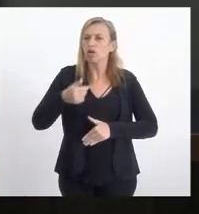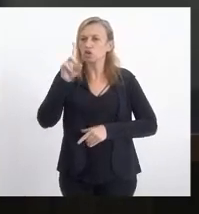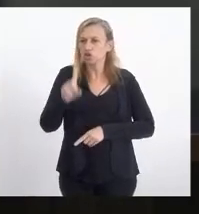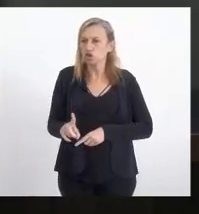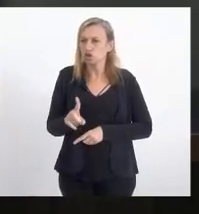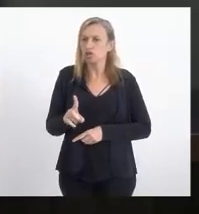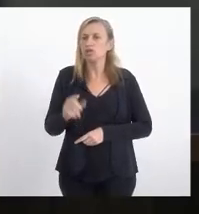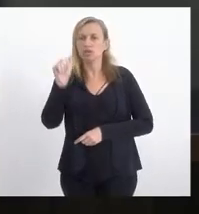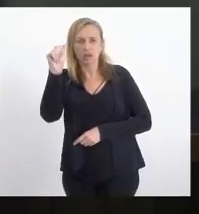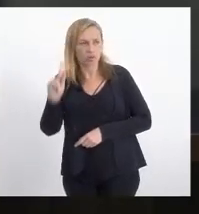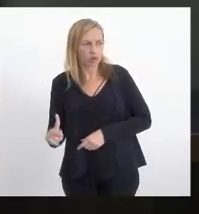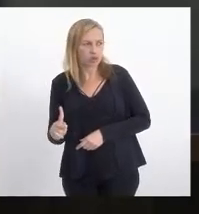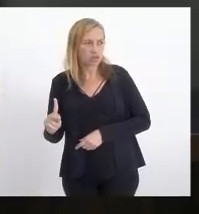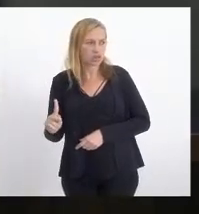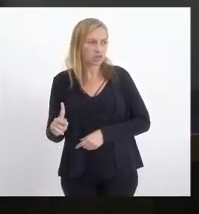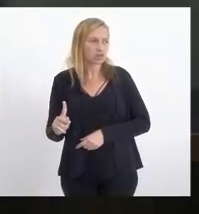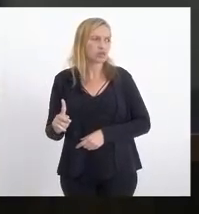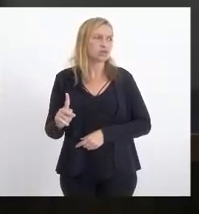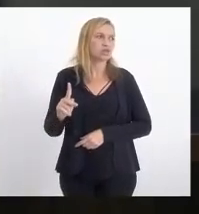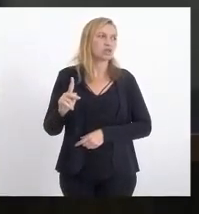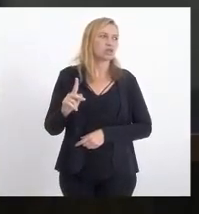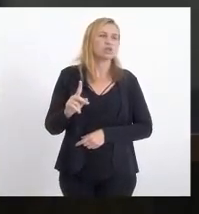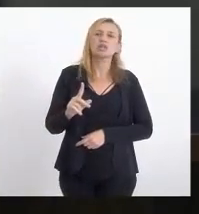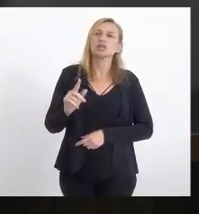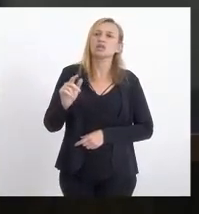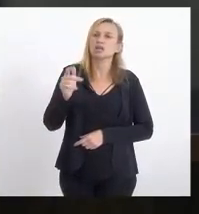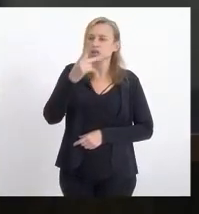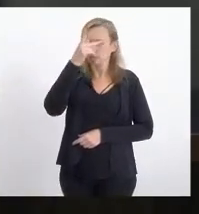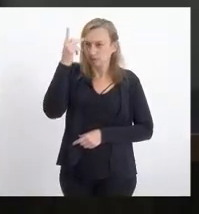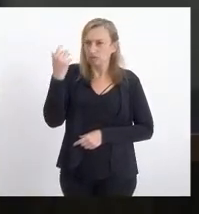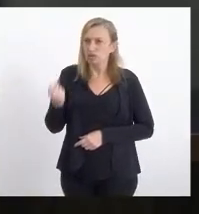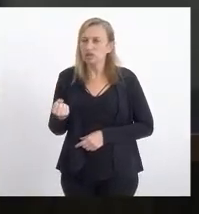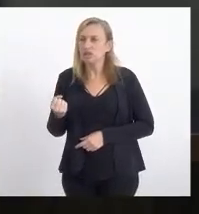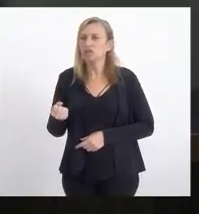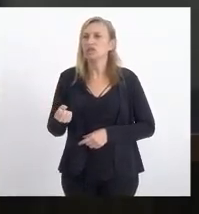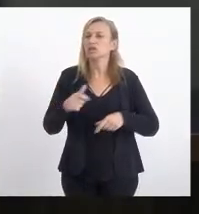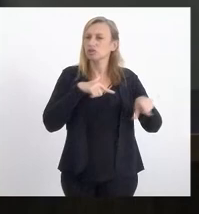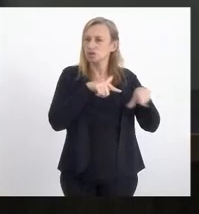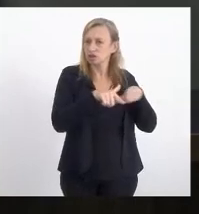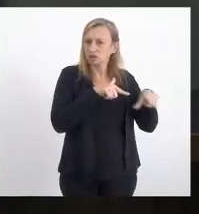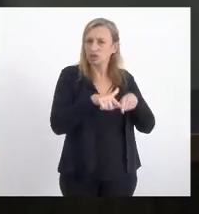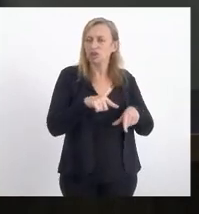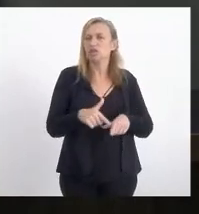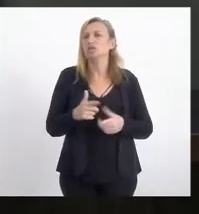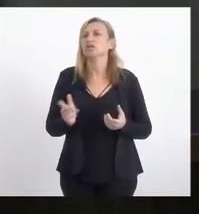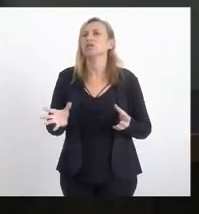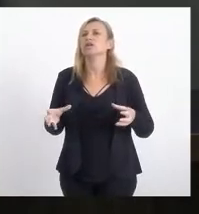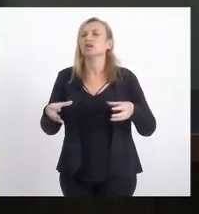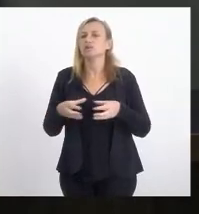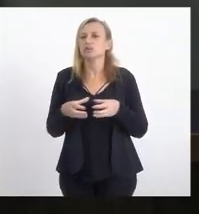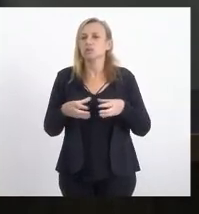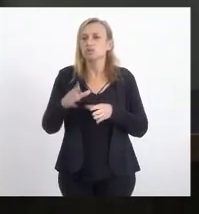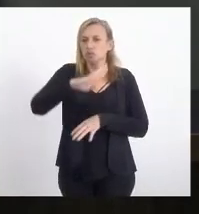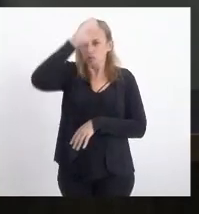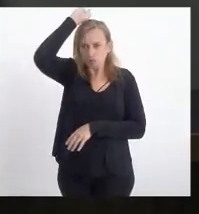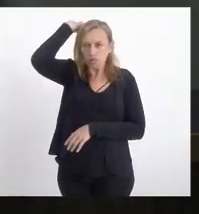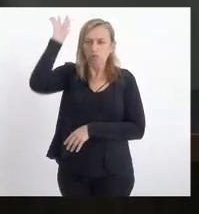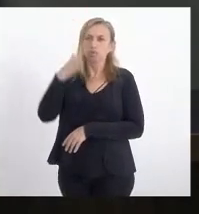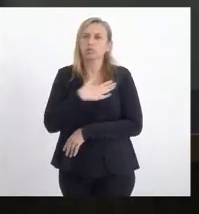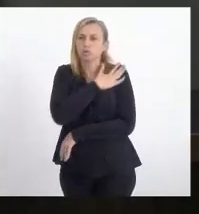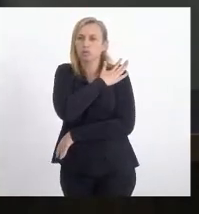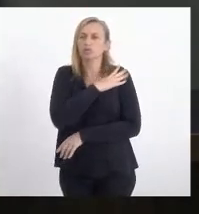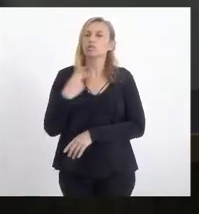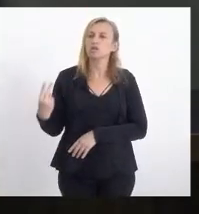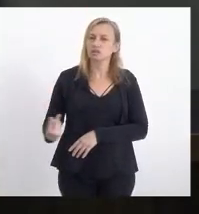direitos sobretudo para os aposentados para os inativos de modo que a carreira policial militar e a carreira do governo militar no Rio de